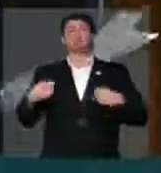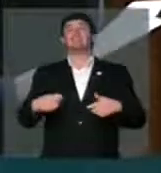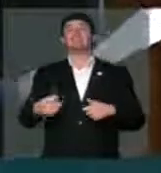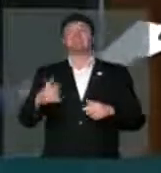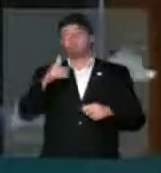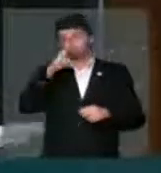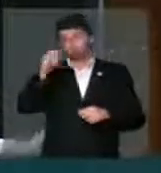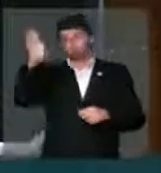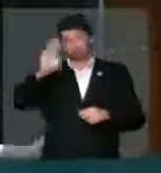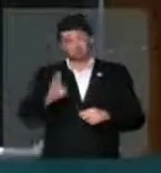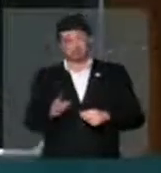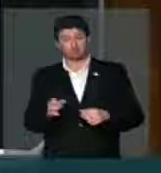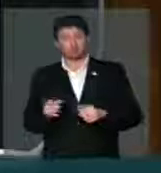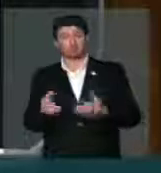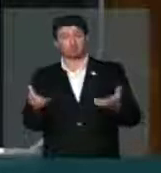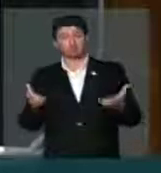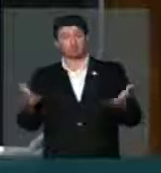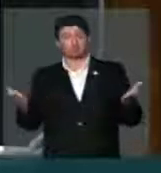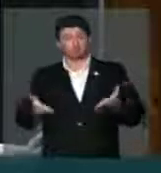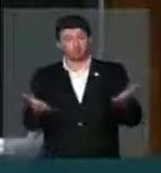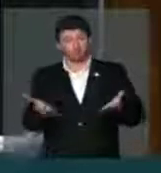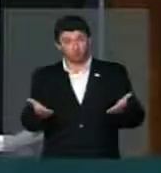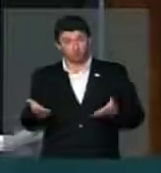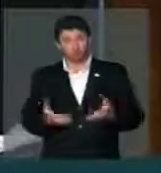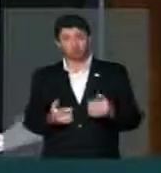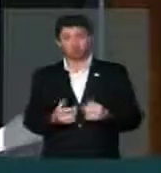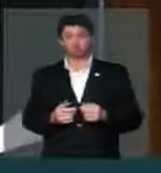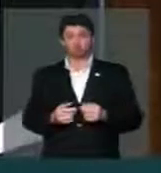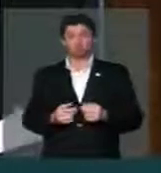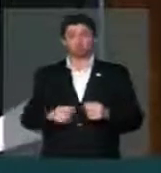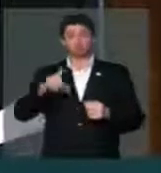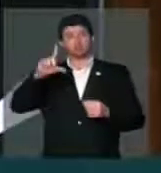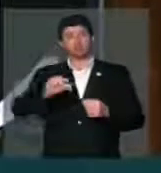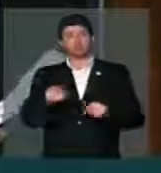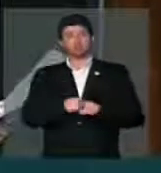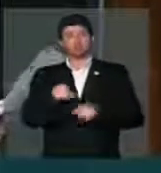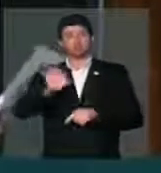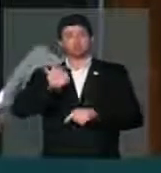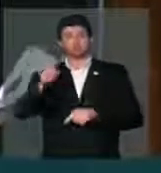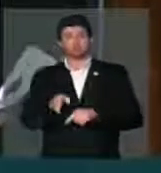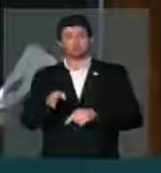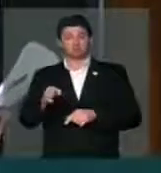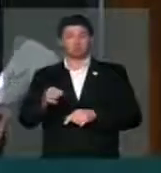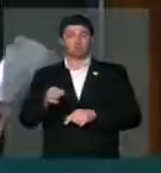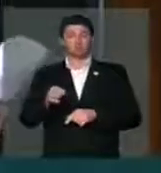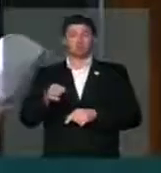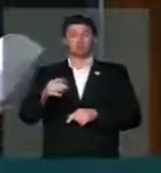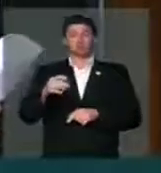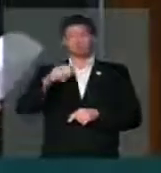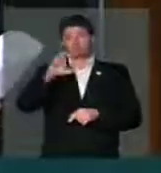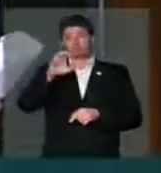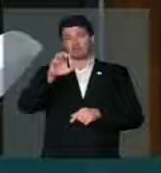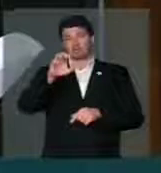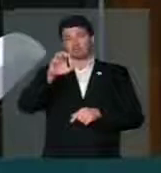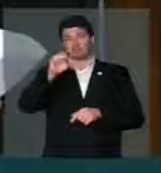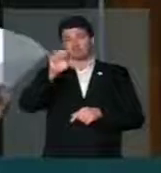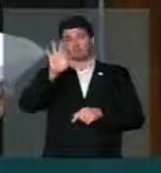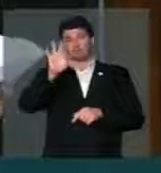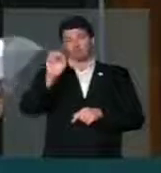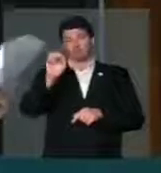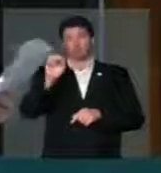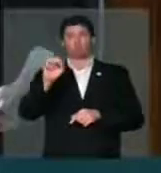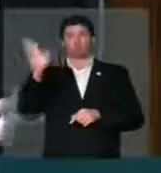país que hoje diminuiu inclusive o percentual de esgotamento sanitário, saneamento básico no nosso